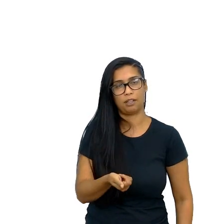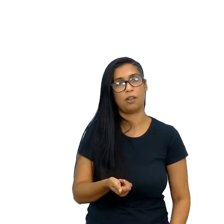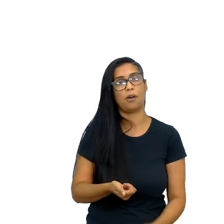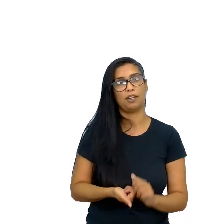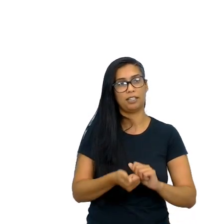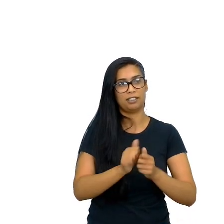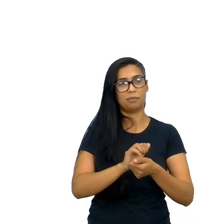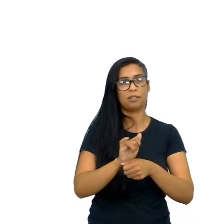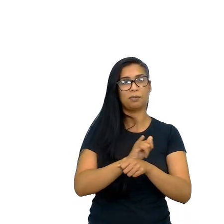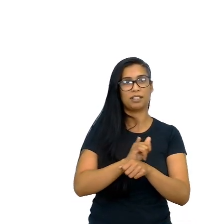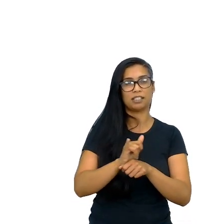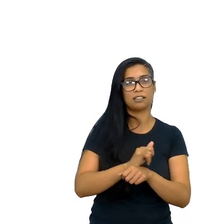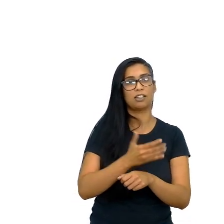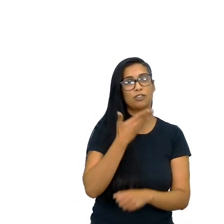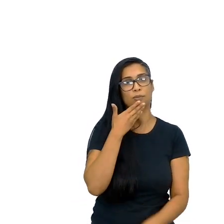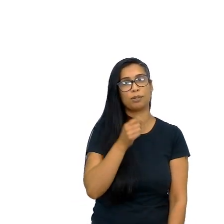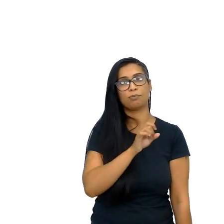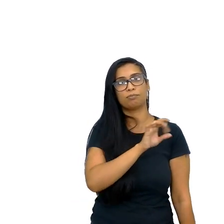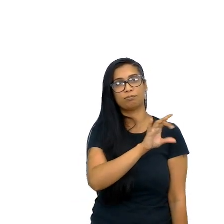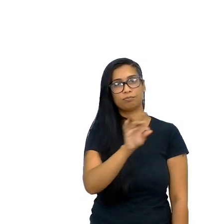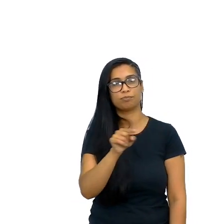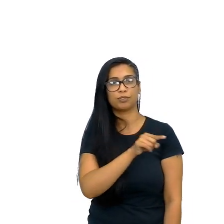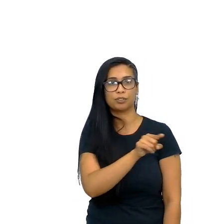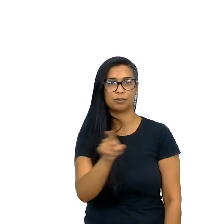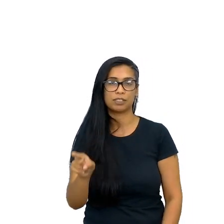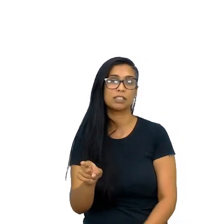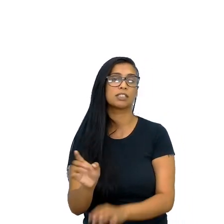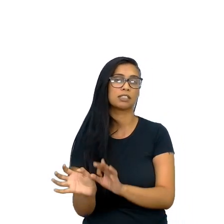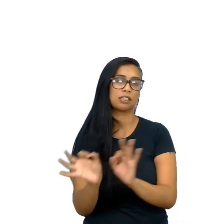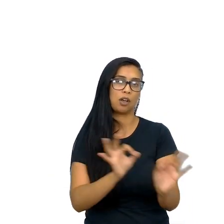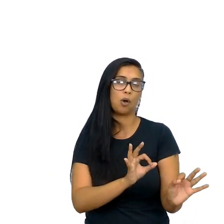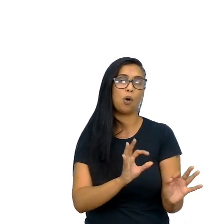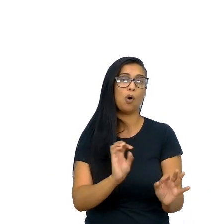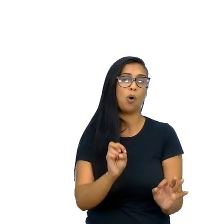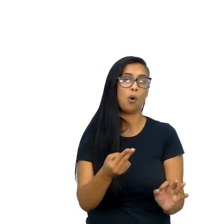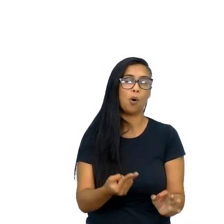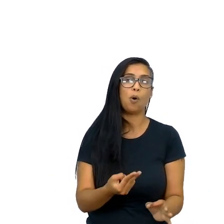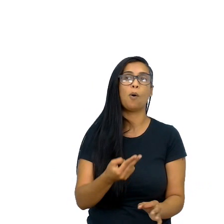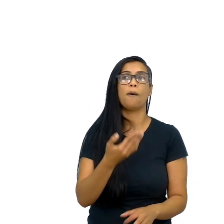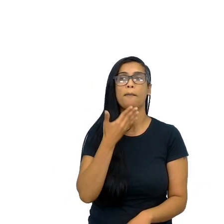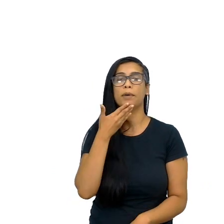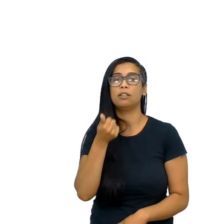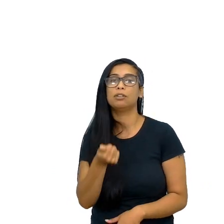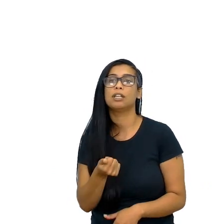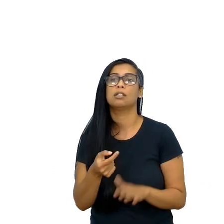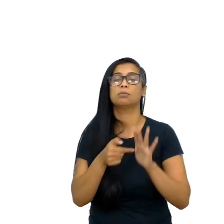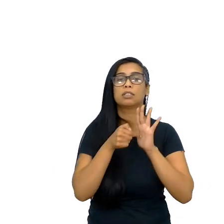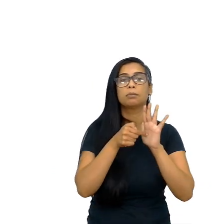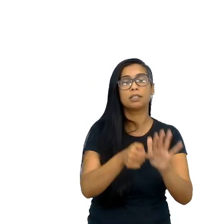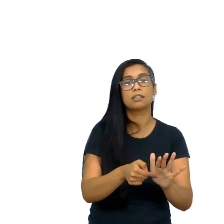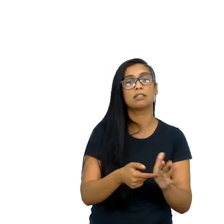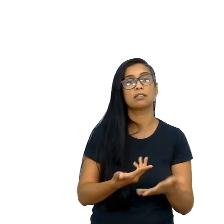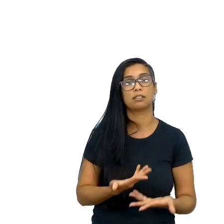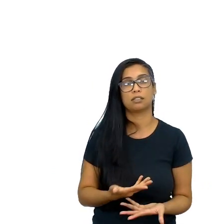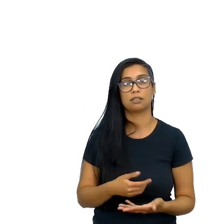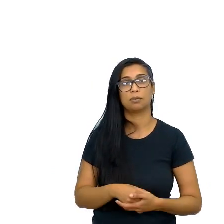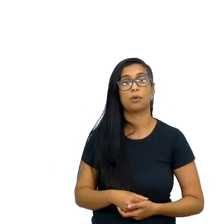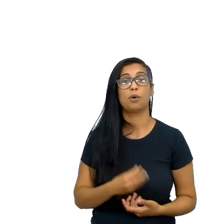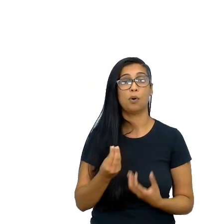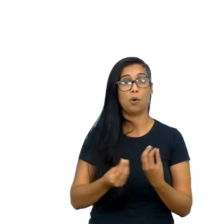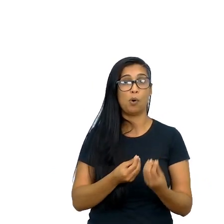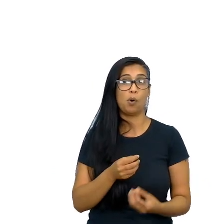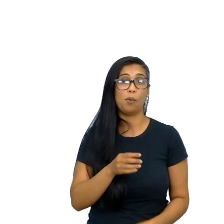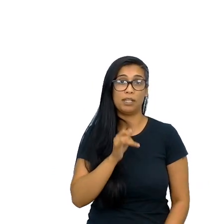estamos ou precisamos melhorar nessa apresentação, ou se nós estamos, de certa forma, contribuindo